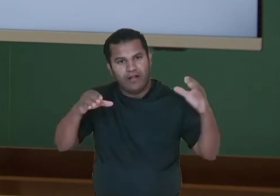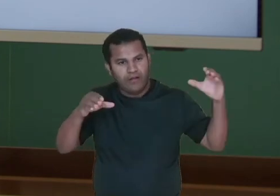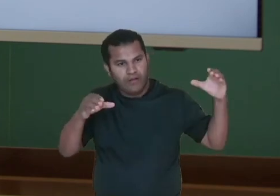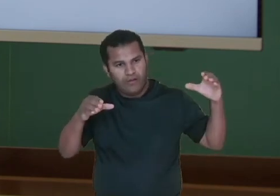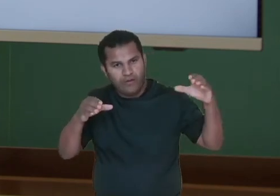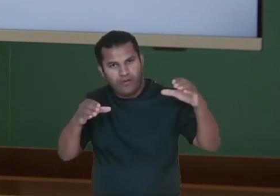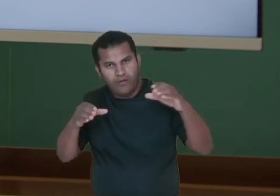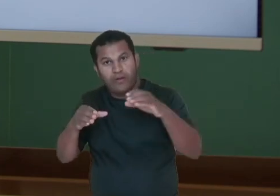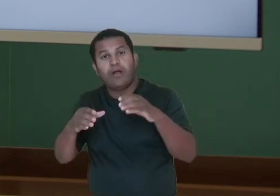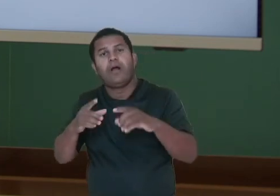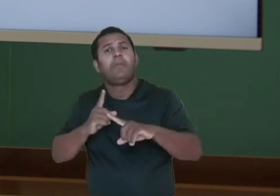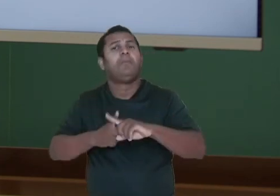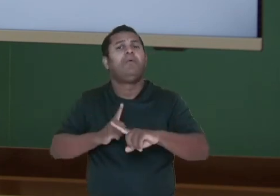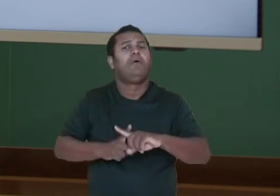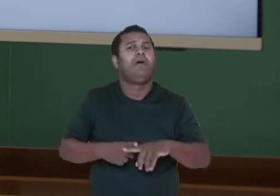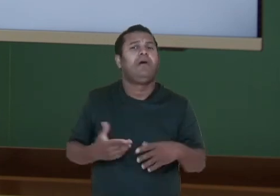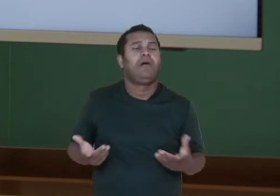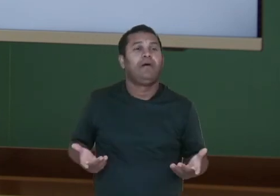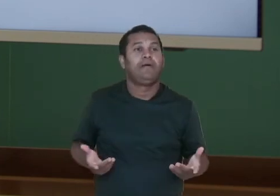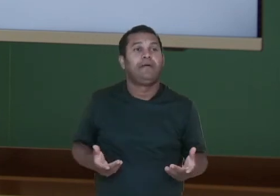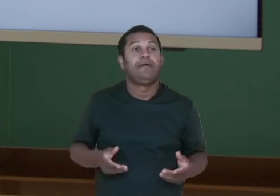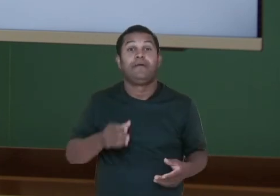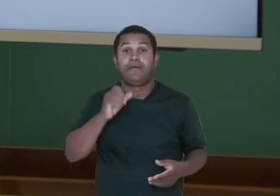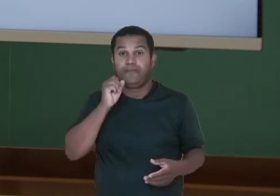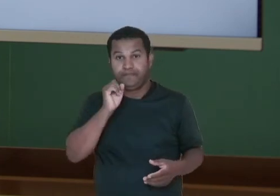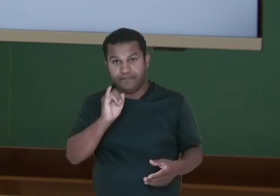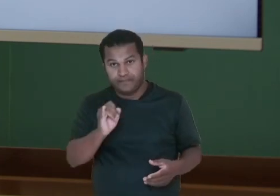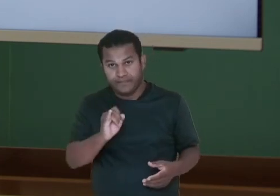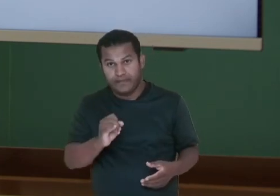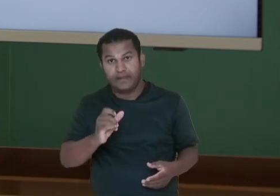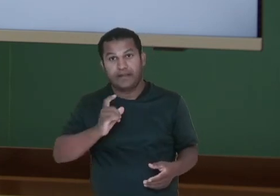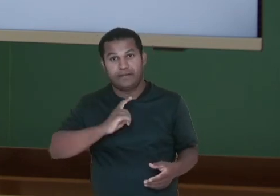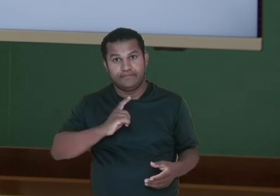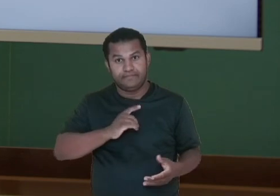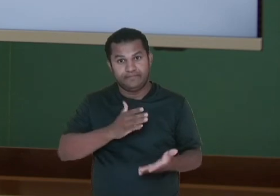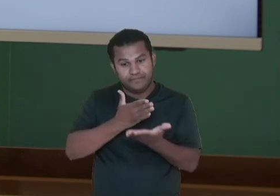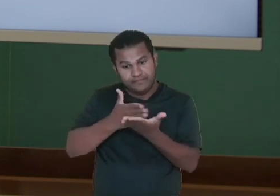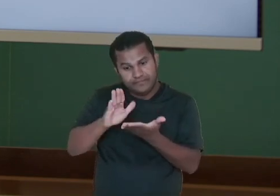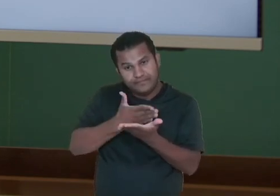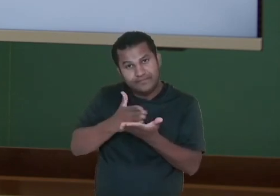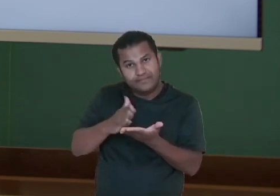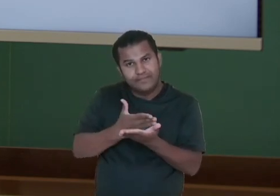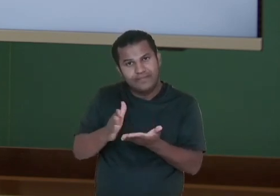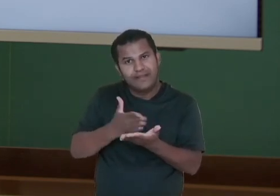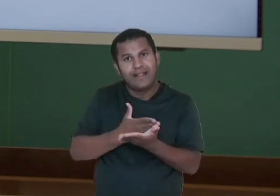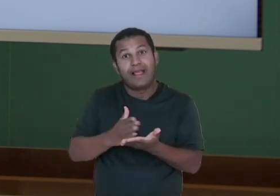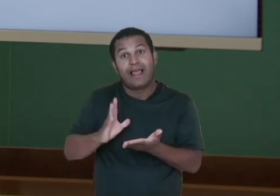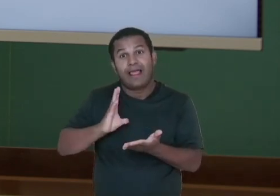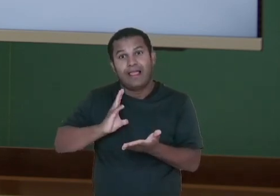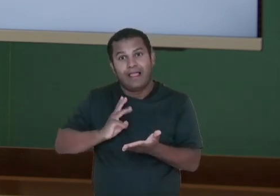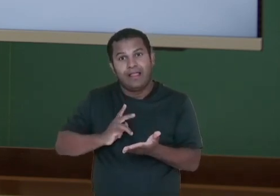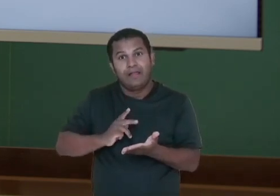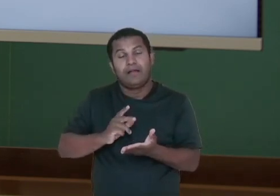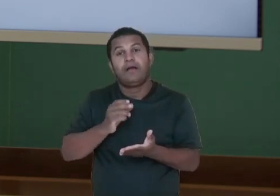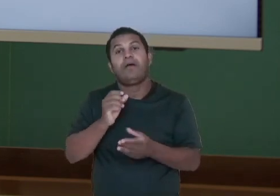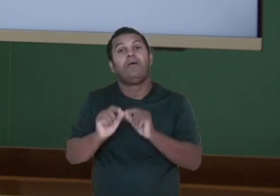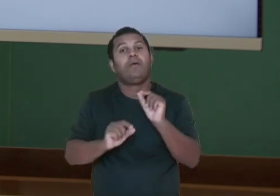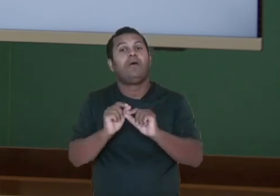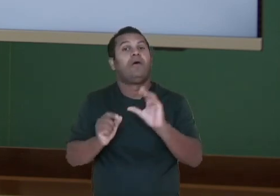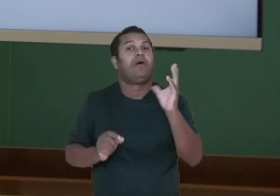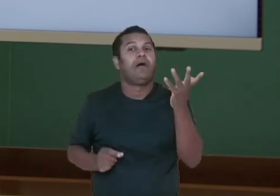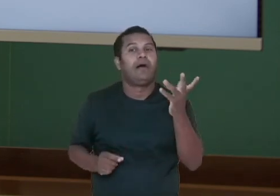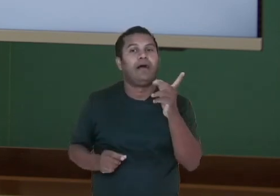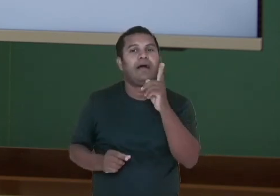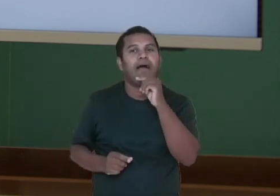vai perceber que cada vez que você esfrega, ele vai ficando mais aquoso, né? Ou seja, vai formando uma camadinha de água em cima. Então a ideia